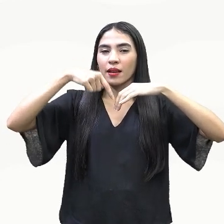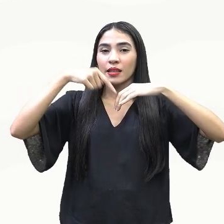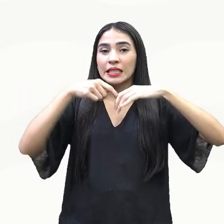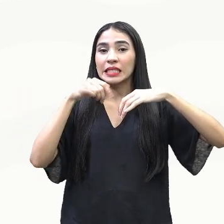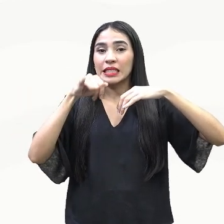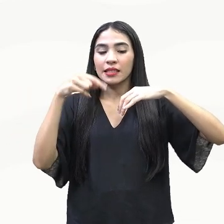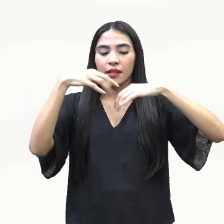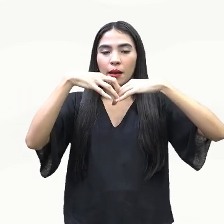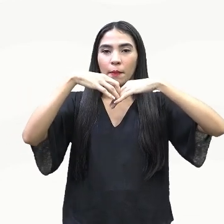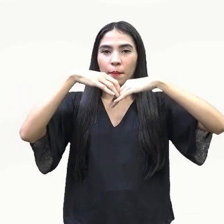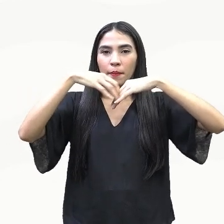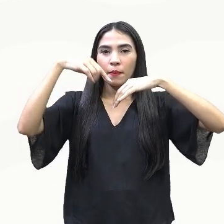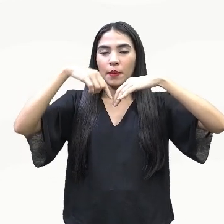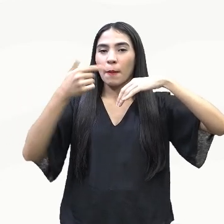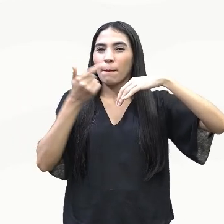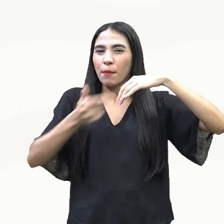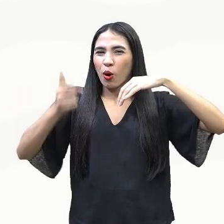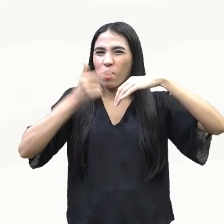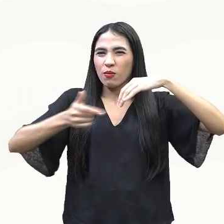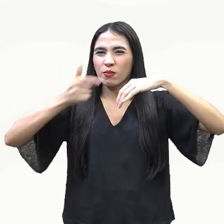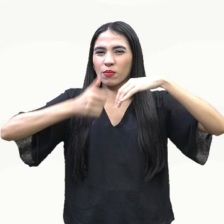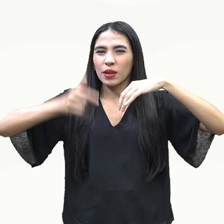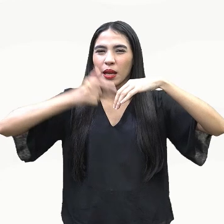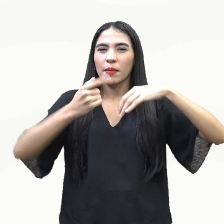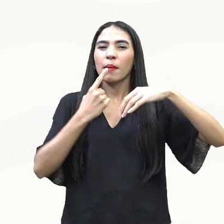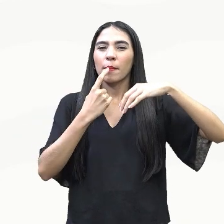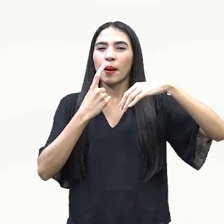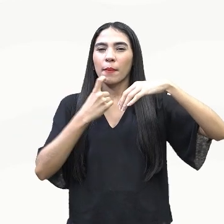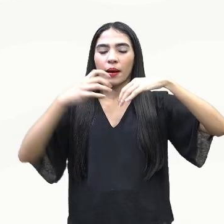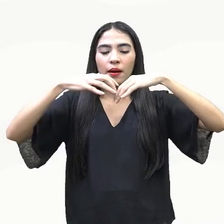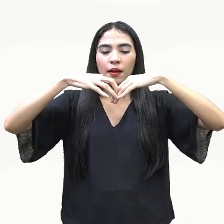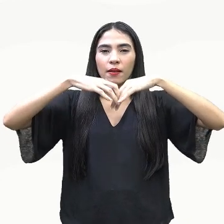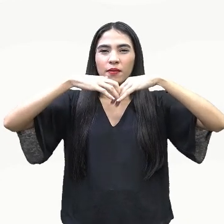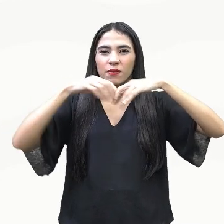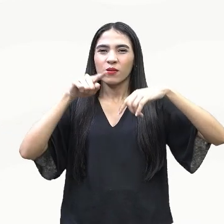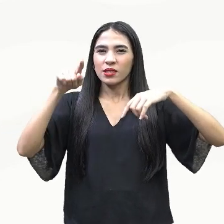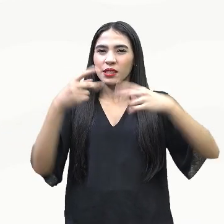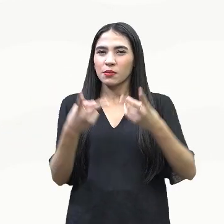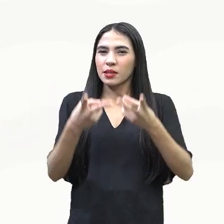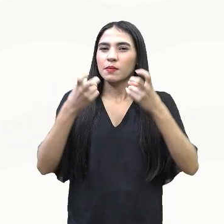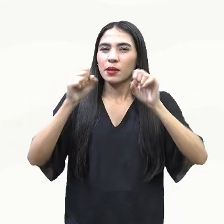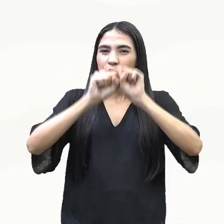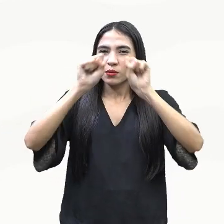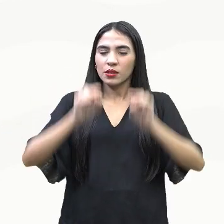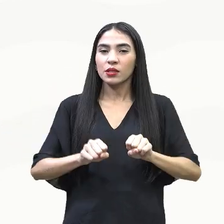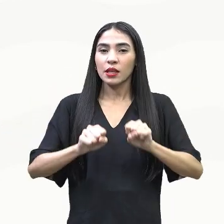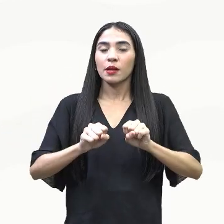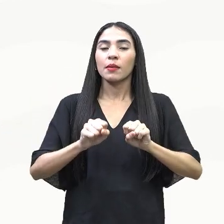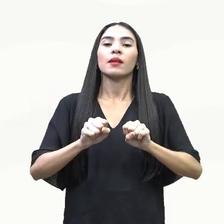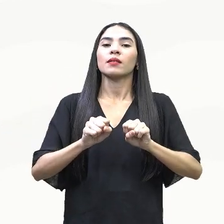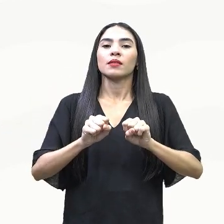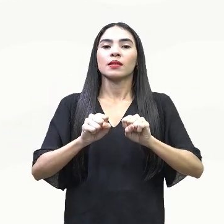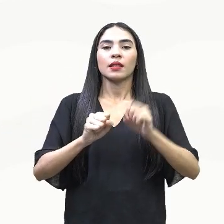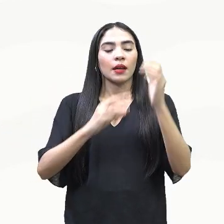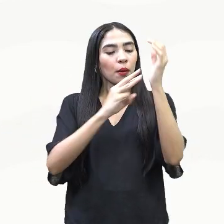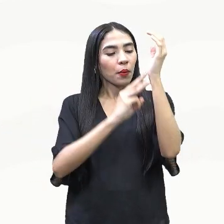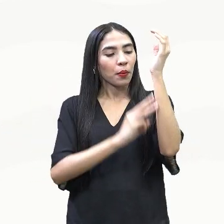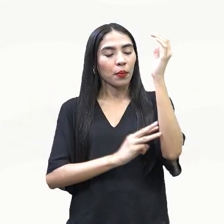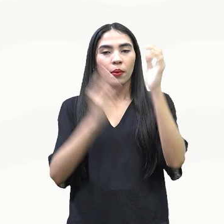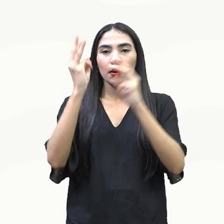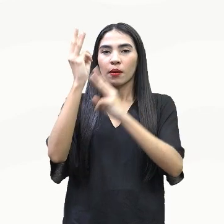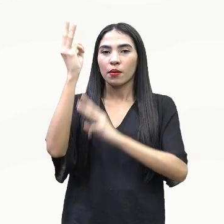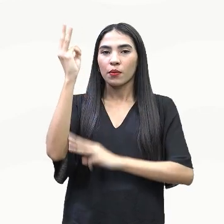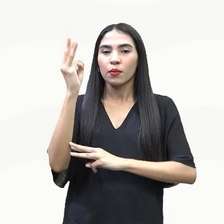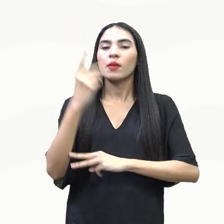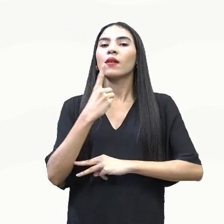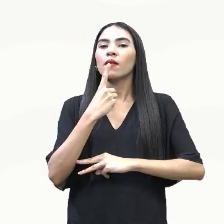algum problema com esses vasos sanguíneos, vocês viram lá no sistema circulatório? Que o sangue está viajando por